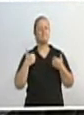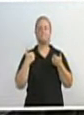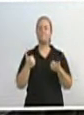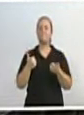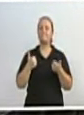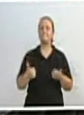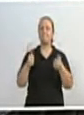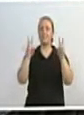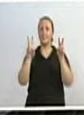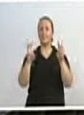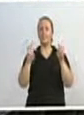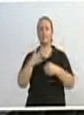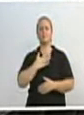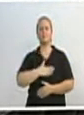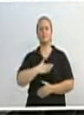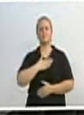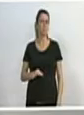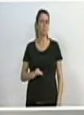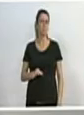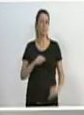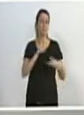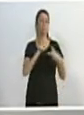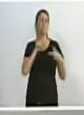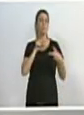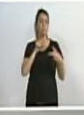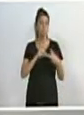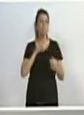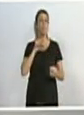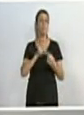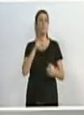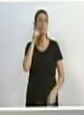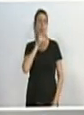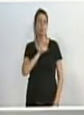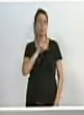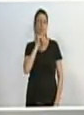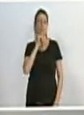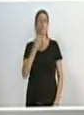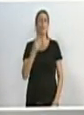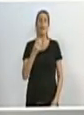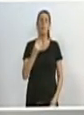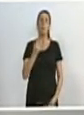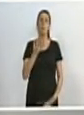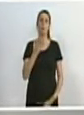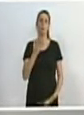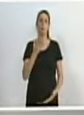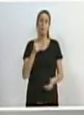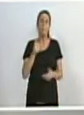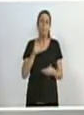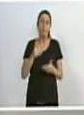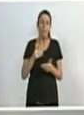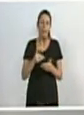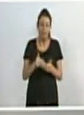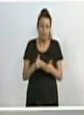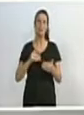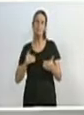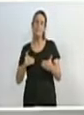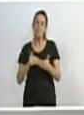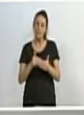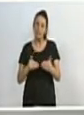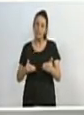mais, para melhorá-lo ainda mais, porque ele não pode ser estanque. Ele tem que ser dinâmico para atender a necessidade e a